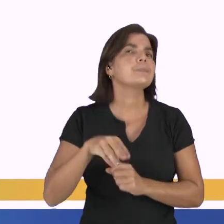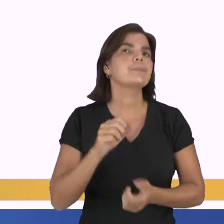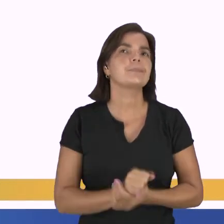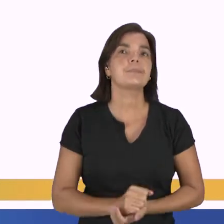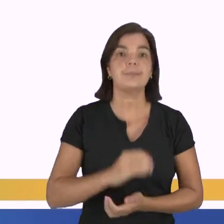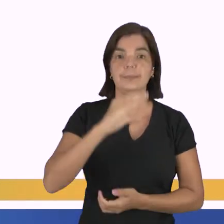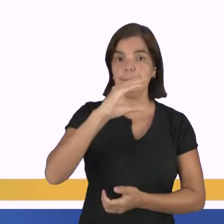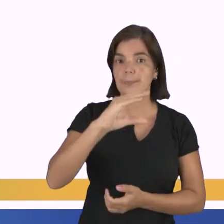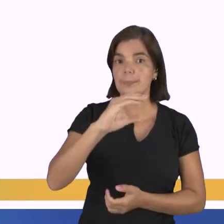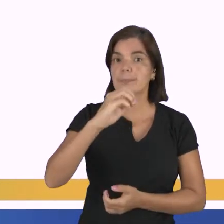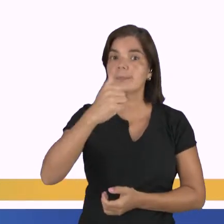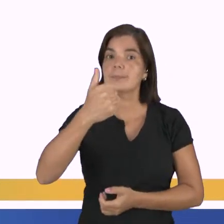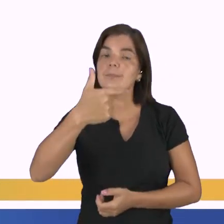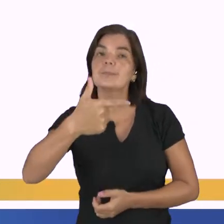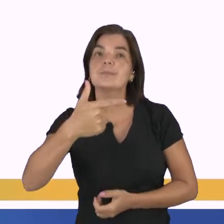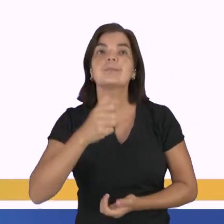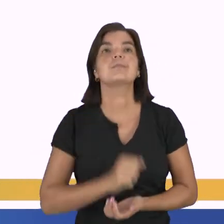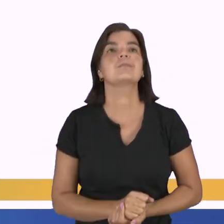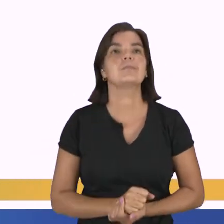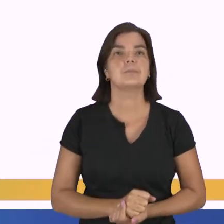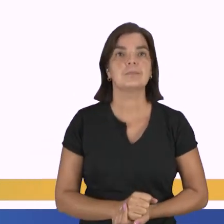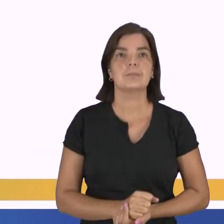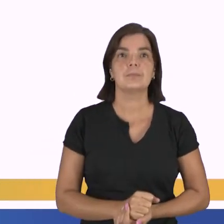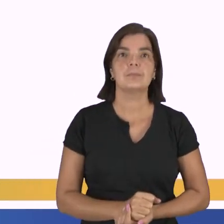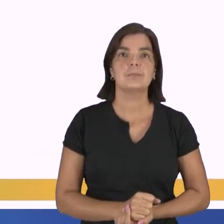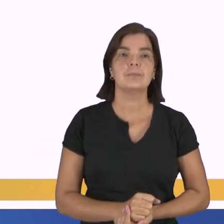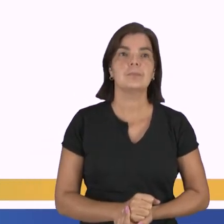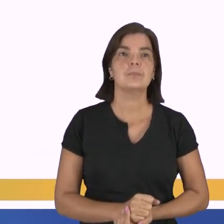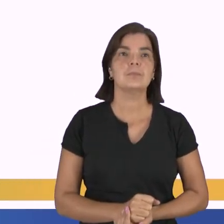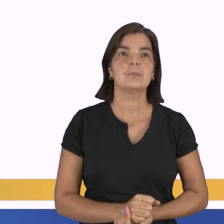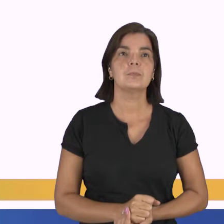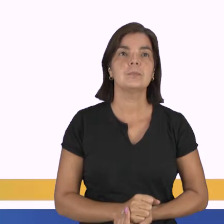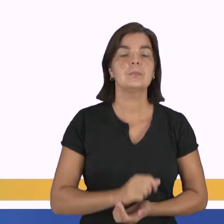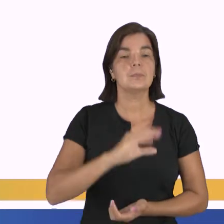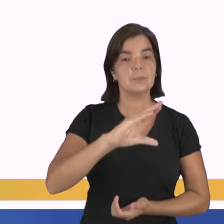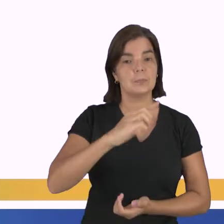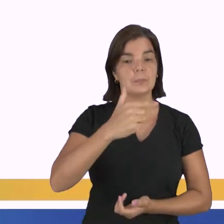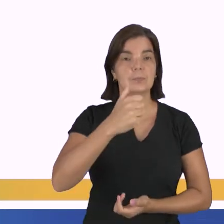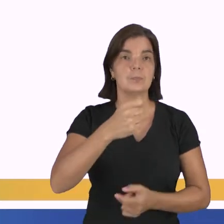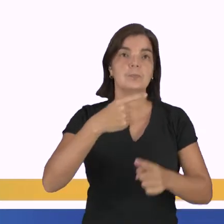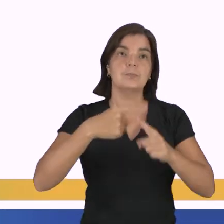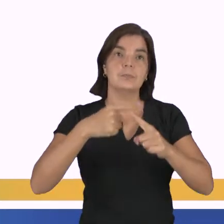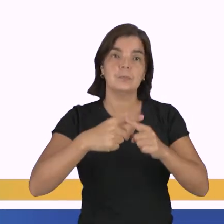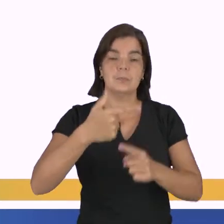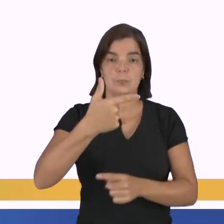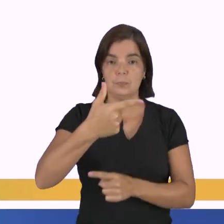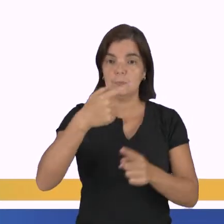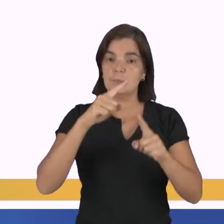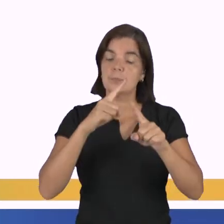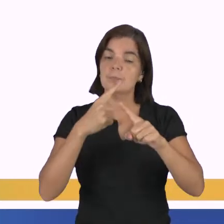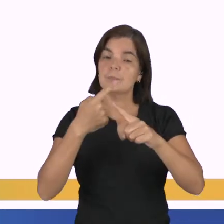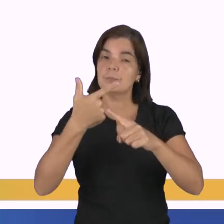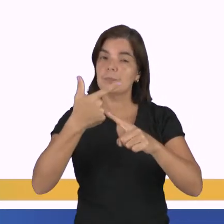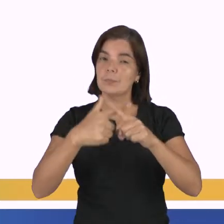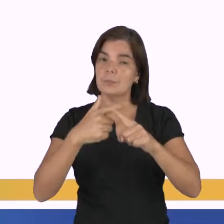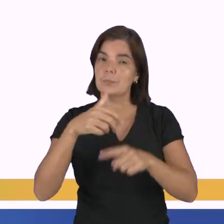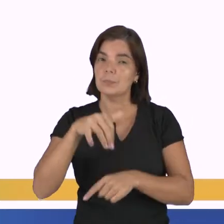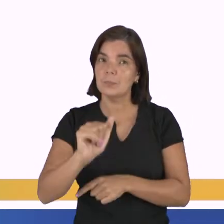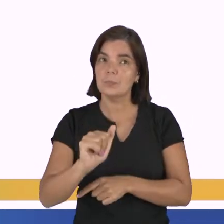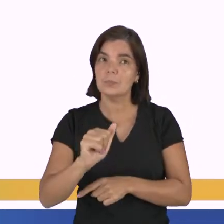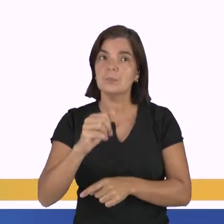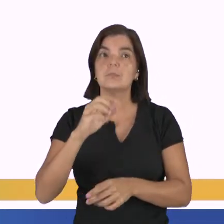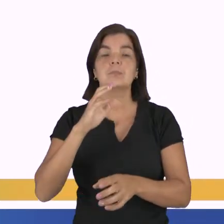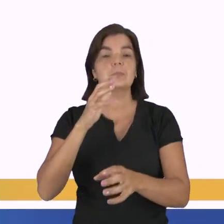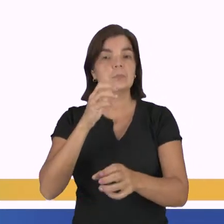quem ser 12 para que a gente possa entender a sequência aqui tá é 2x Y + 1 x 2